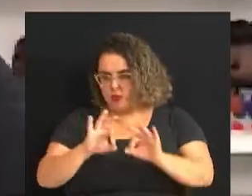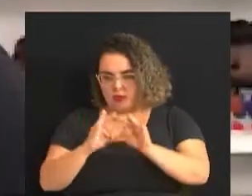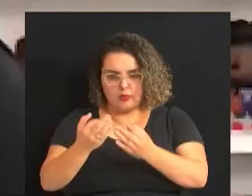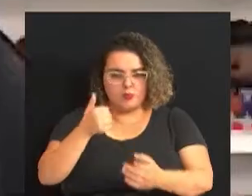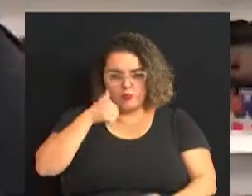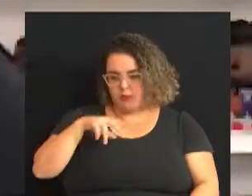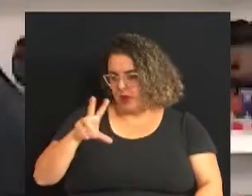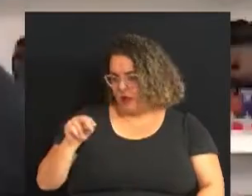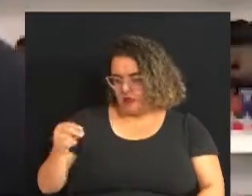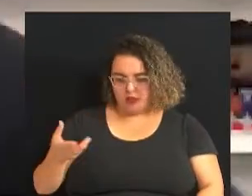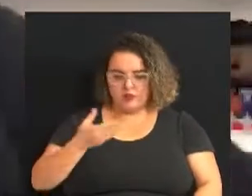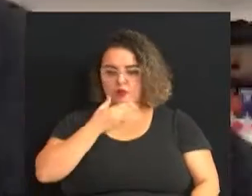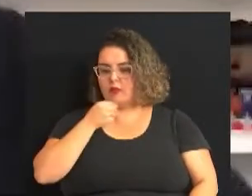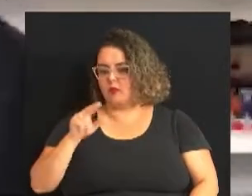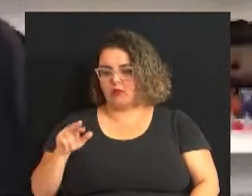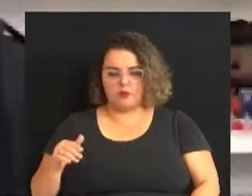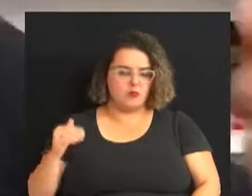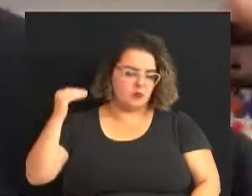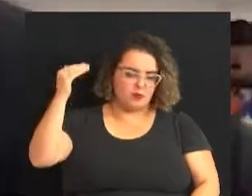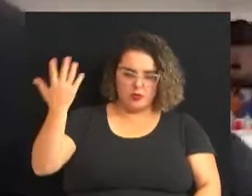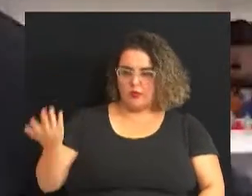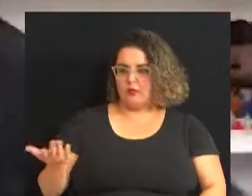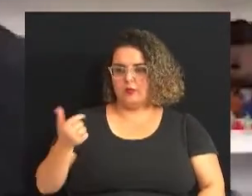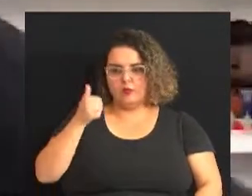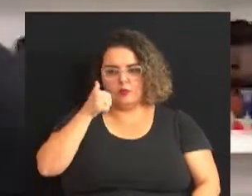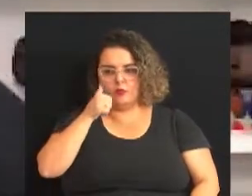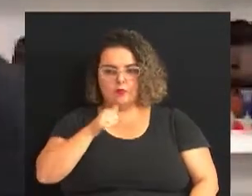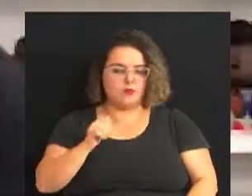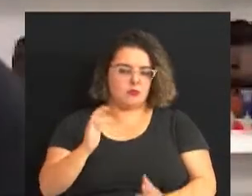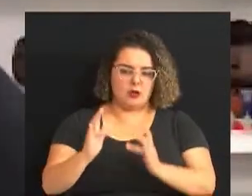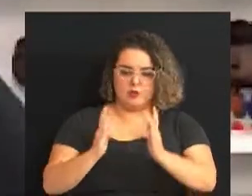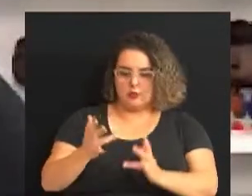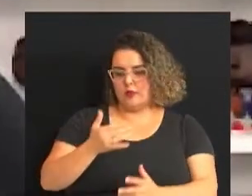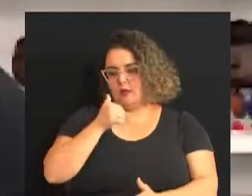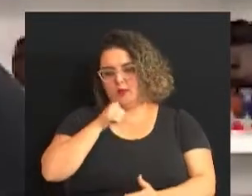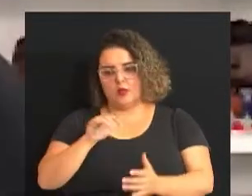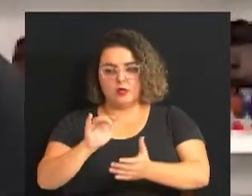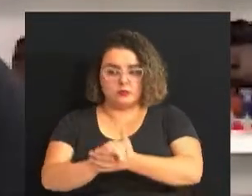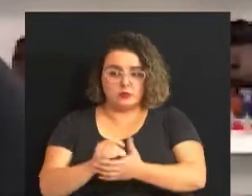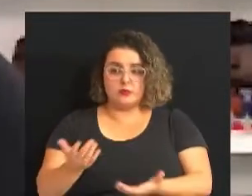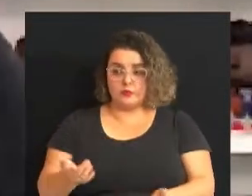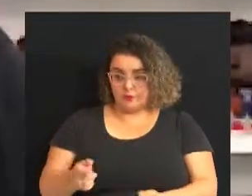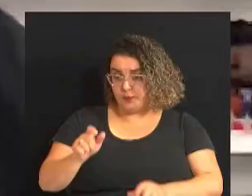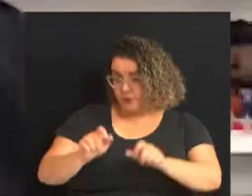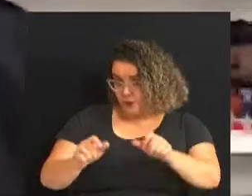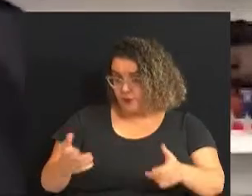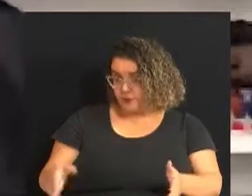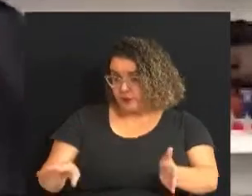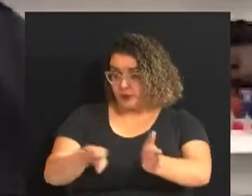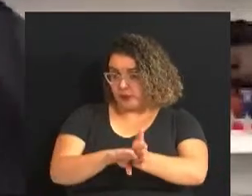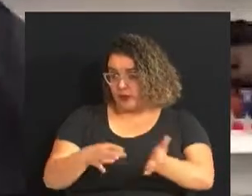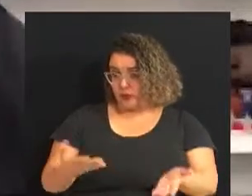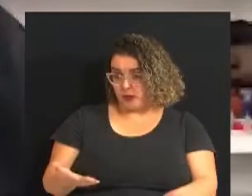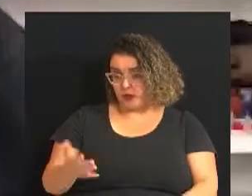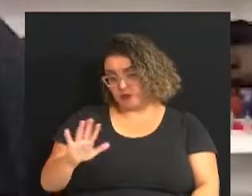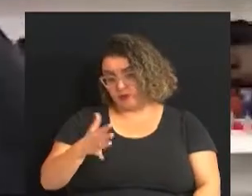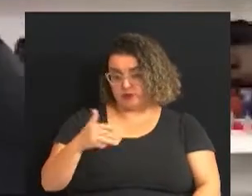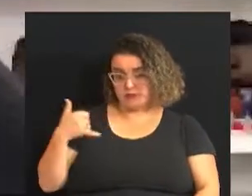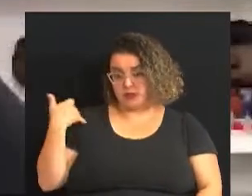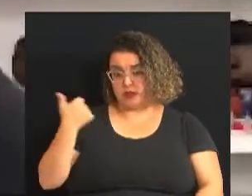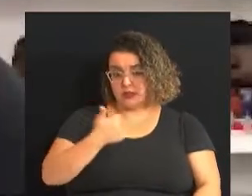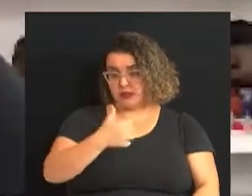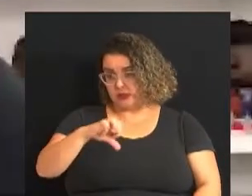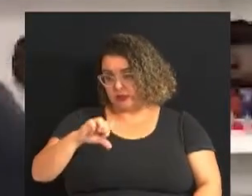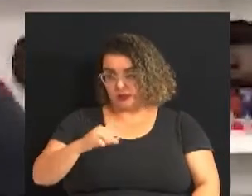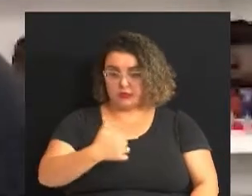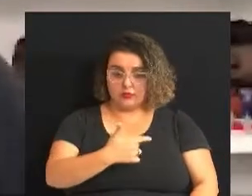avó, um irmão mais velho, uma noiva, uma esposa, porque muitos desses caras vão chegar ali na casa de 19, 20, 21 anos, mas